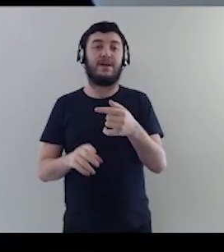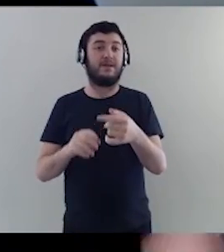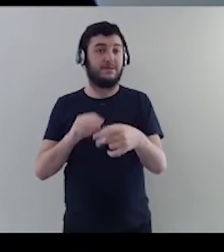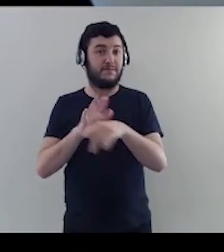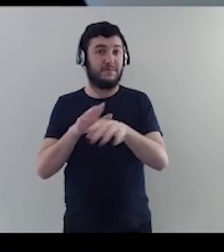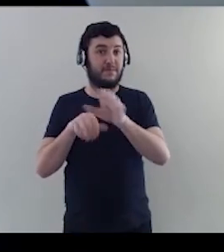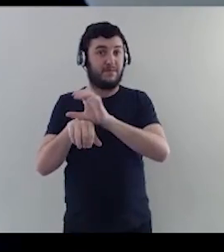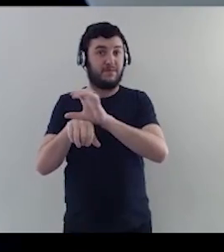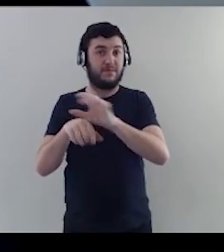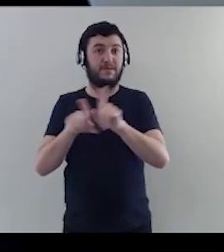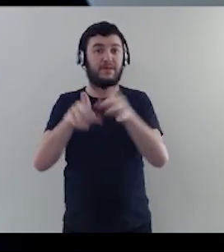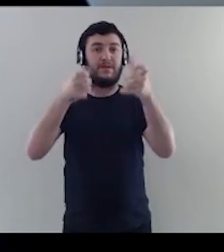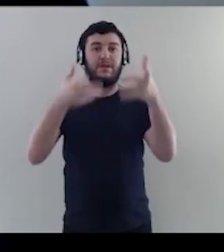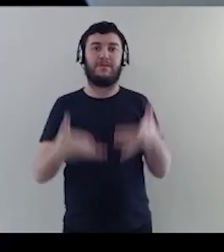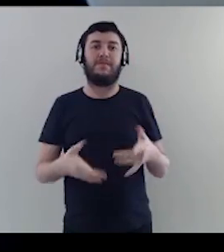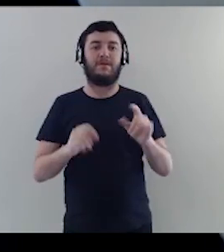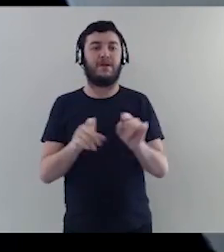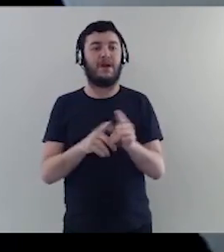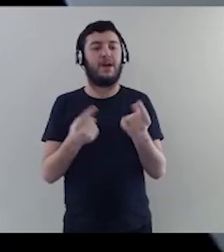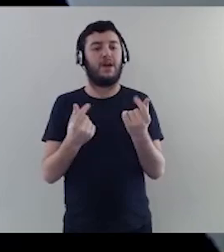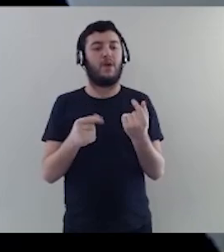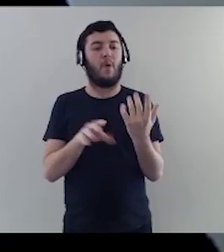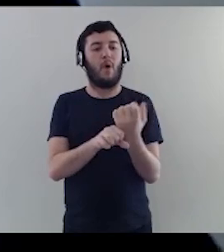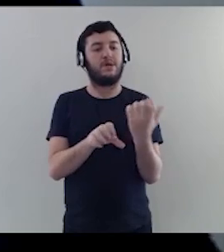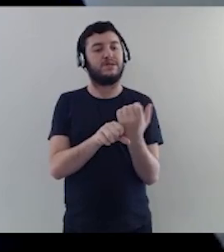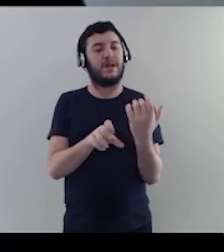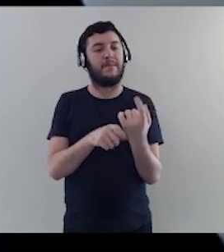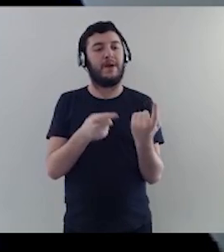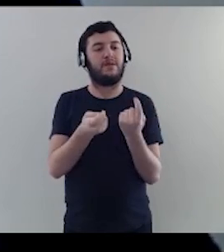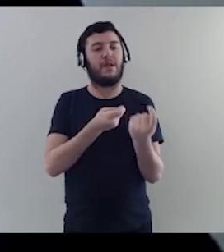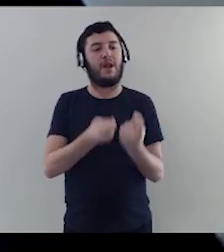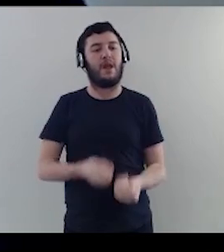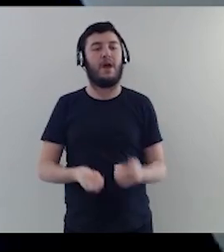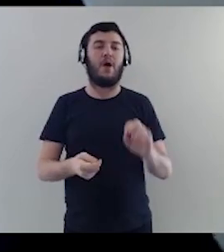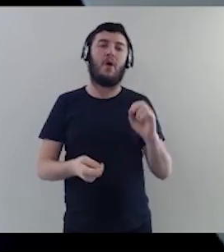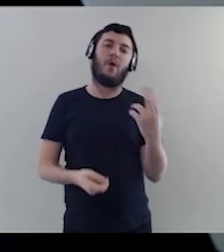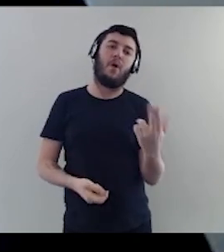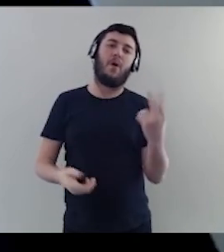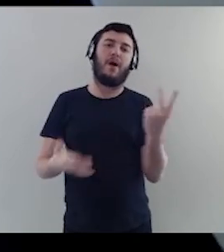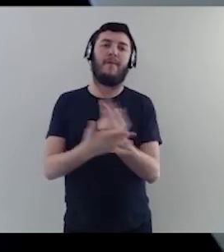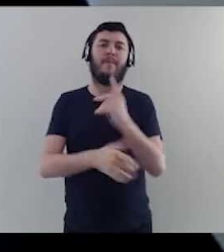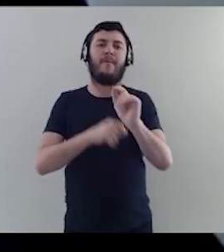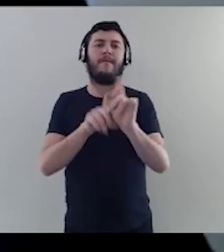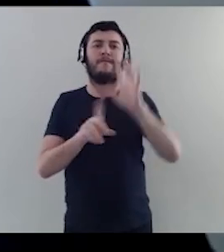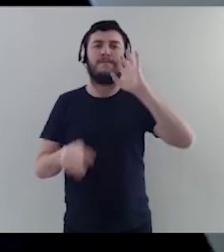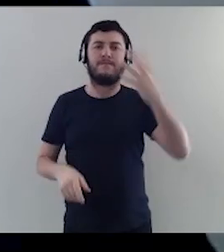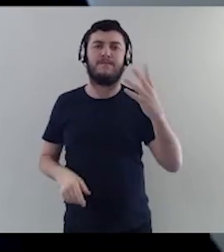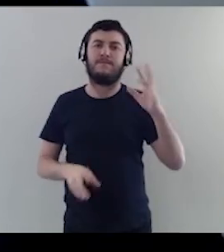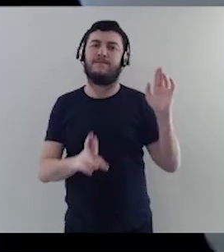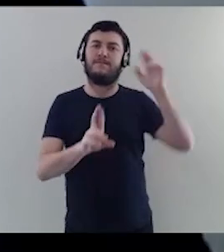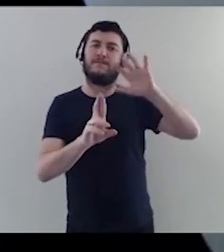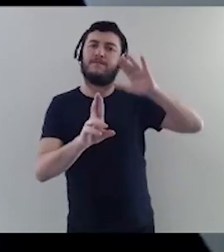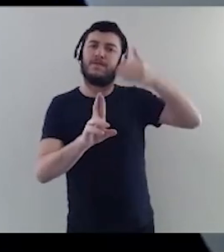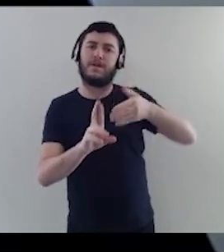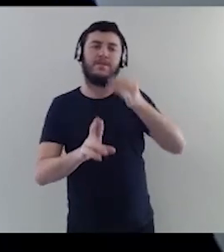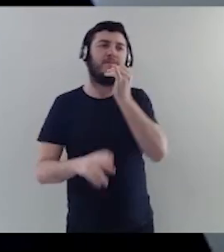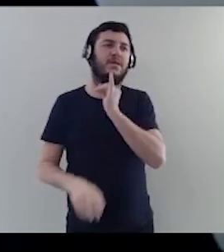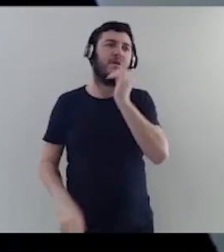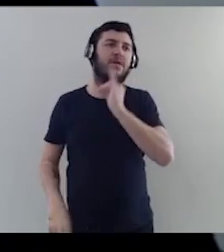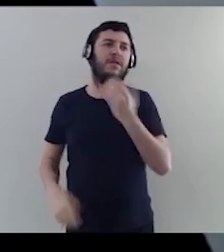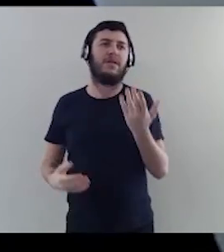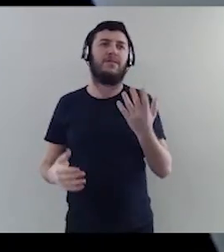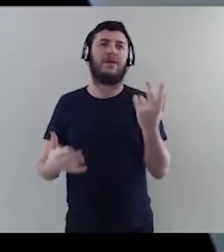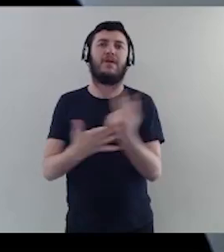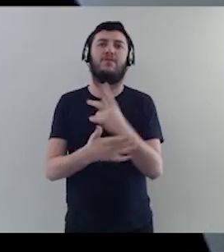fosse obnubilado, pondo-se em causa, por exemplo, decisões referenciais e precedentes, como, por exemplo, o caso